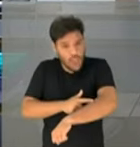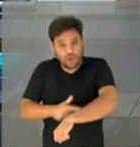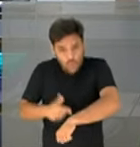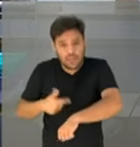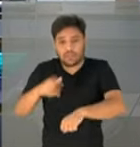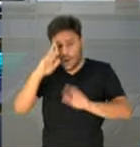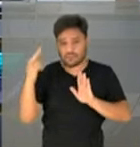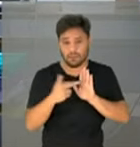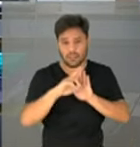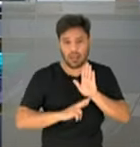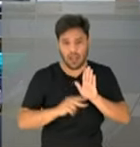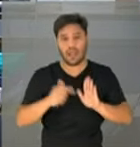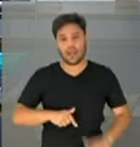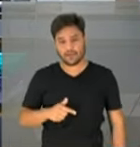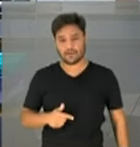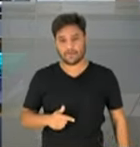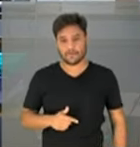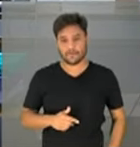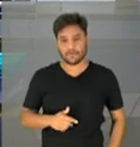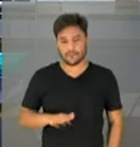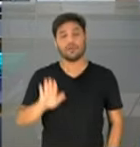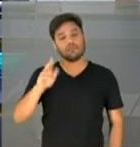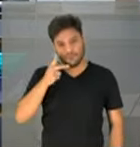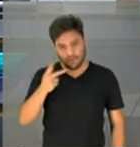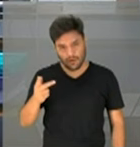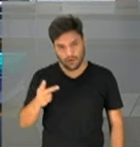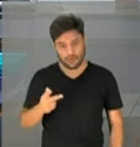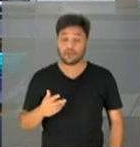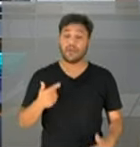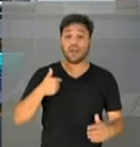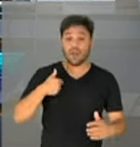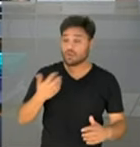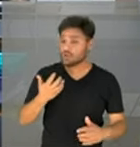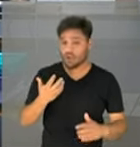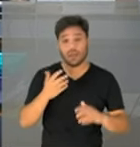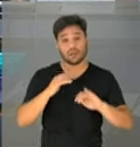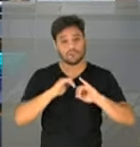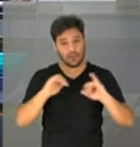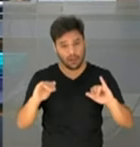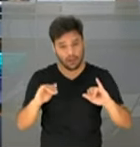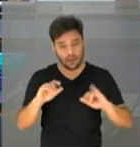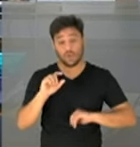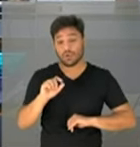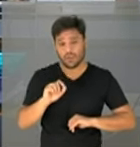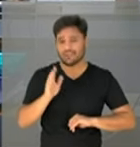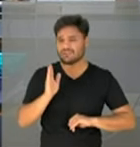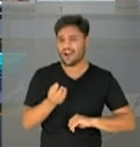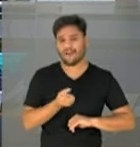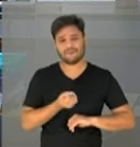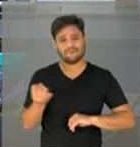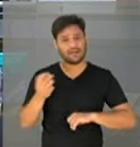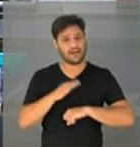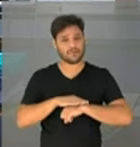dentro do regimento, lhe passa a palavra. Pela ordem, presidente. Pois não. Muito obrigado. Eu só estou querendo dizer que já por várias